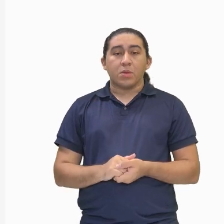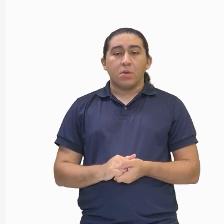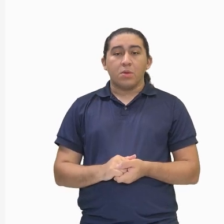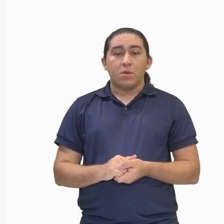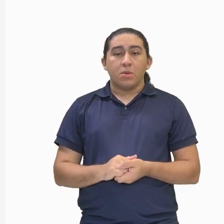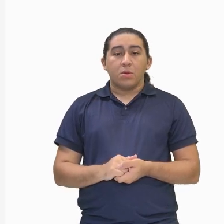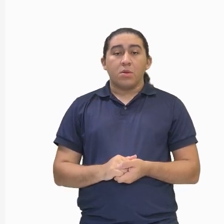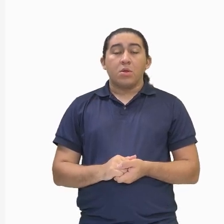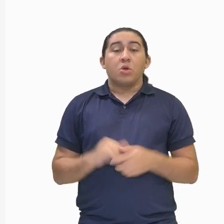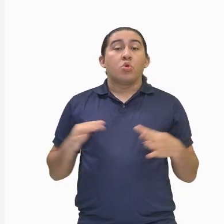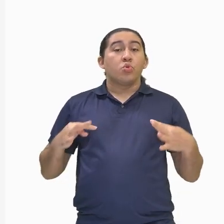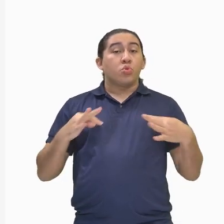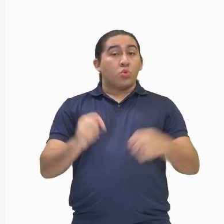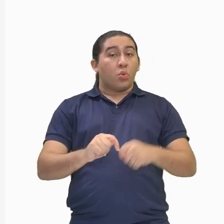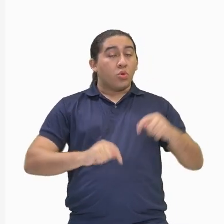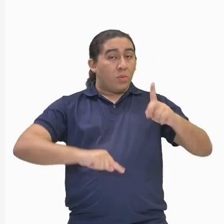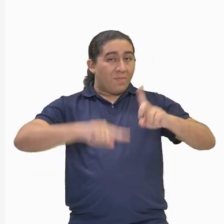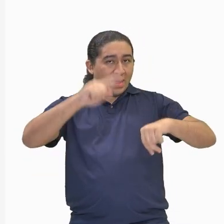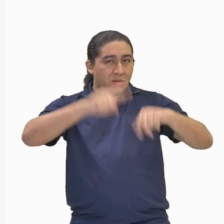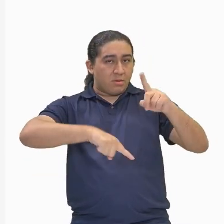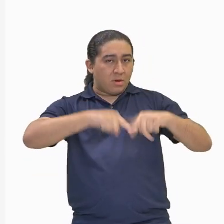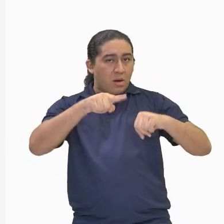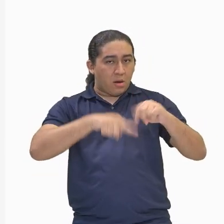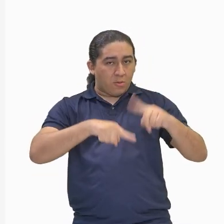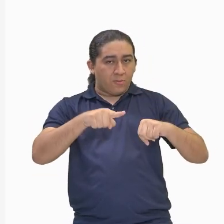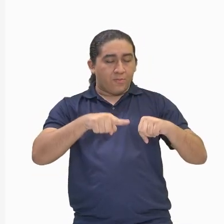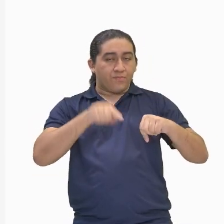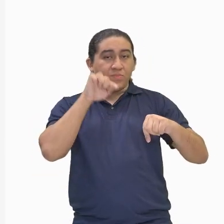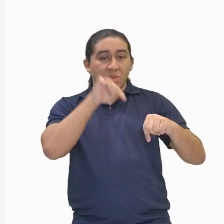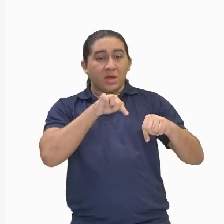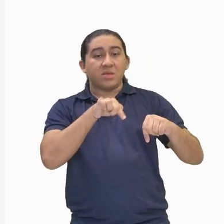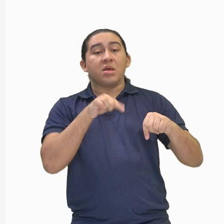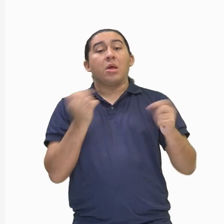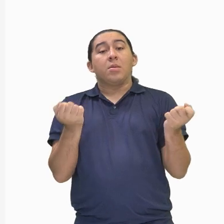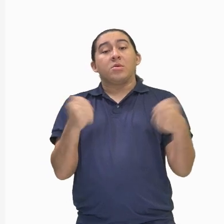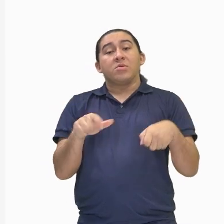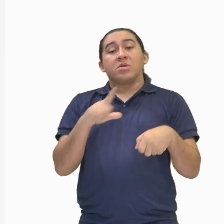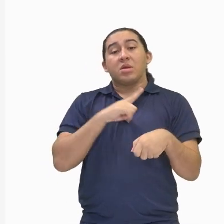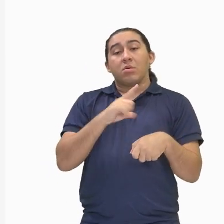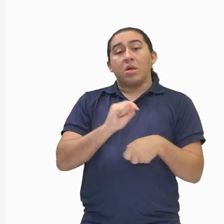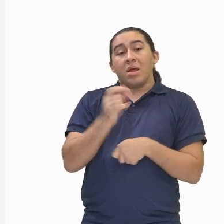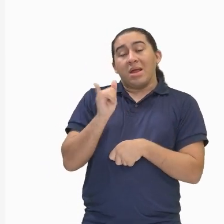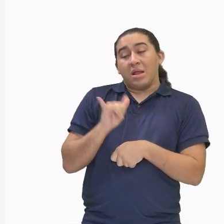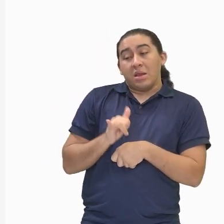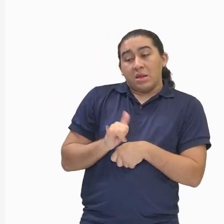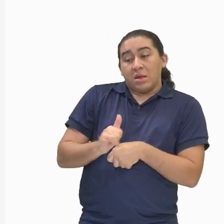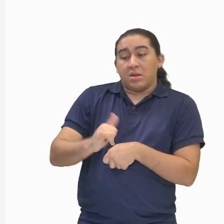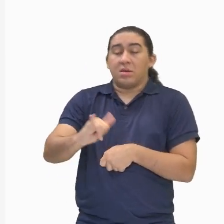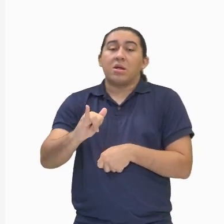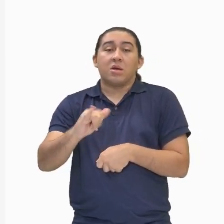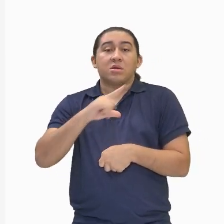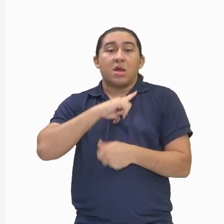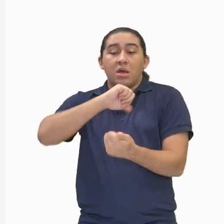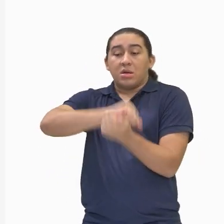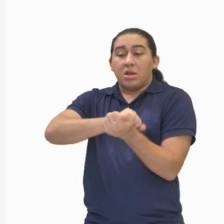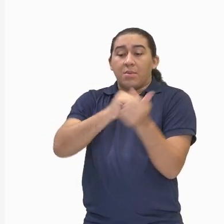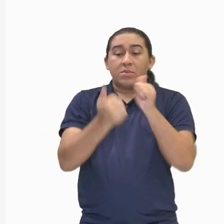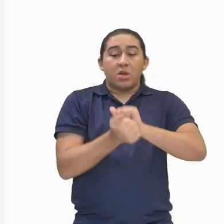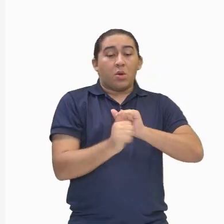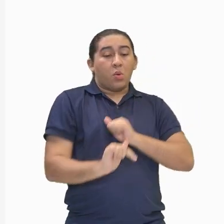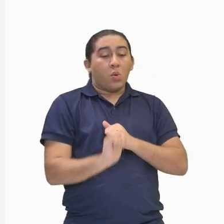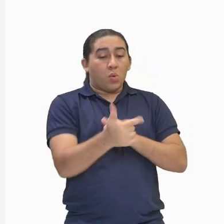são todos os aparelhos elétricos capazes de converter energia elétrica em outra forma de